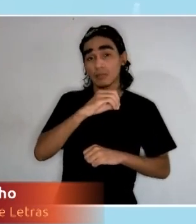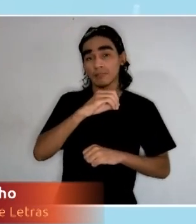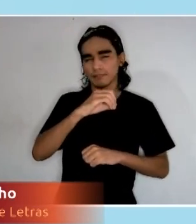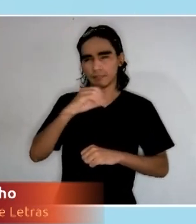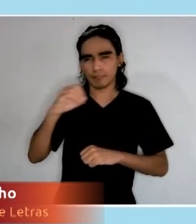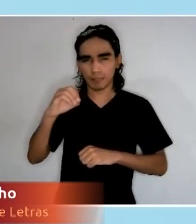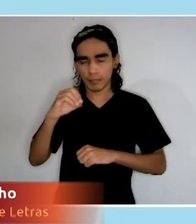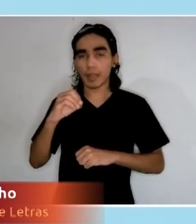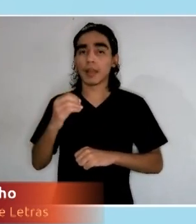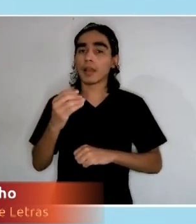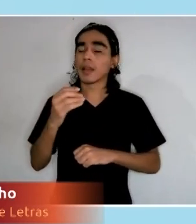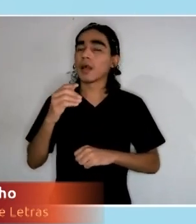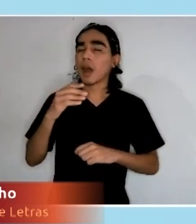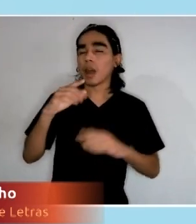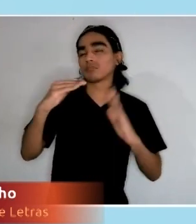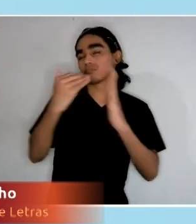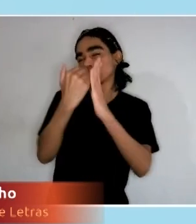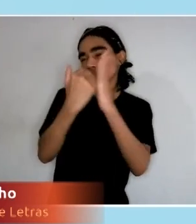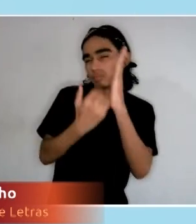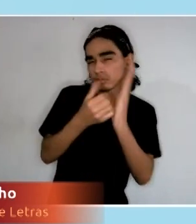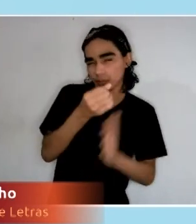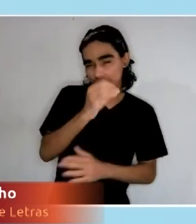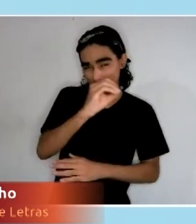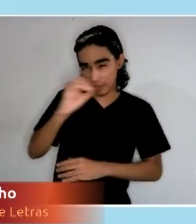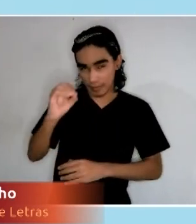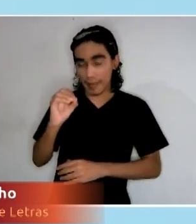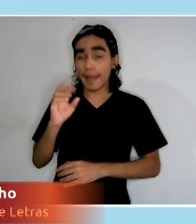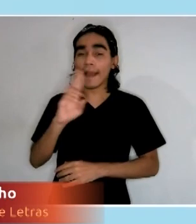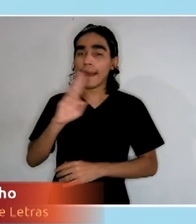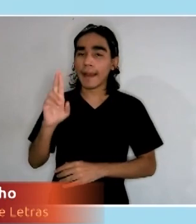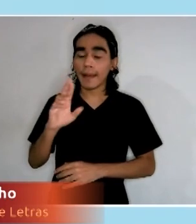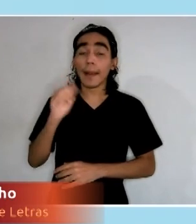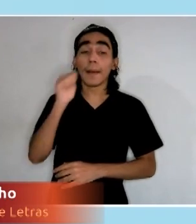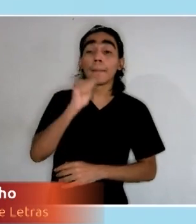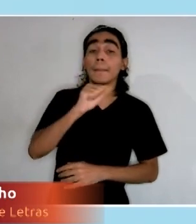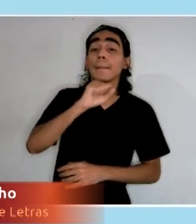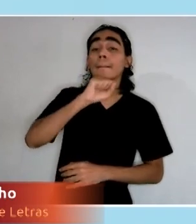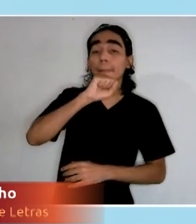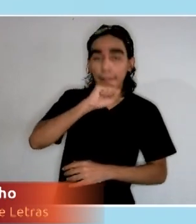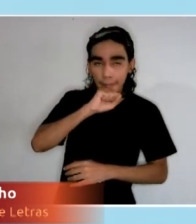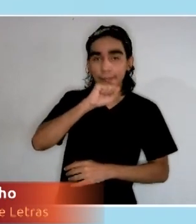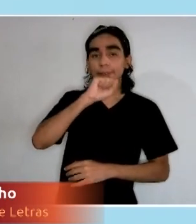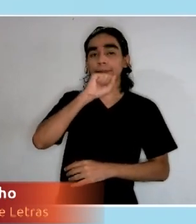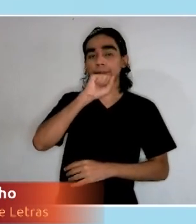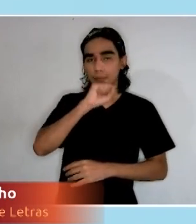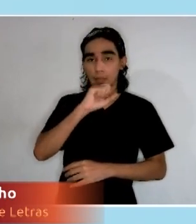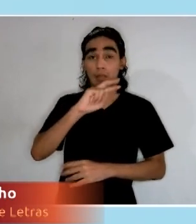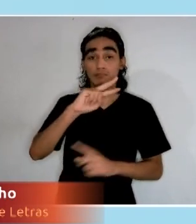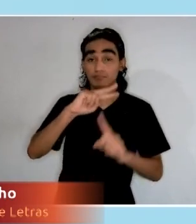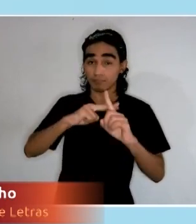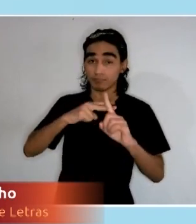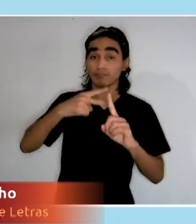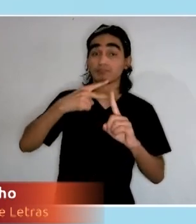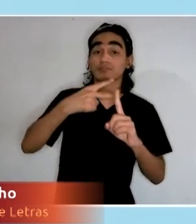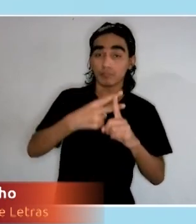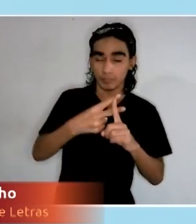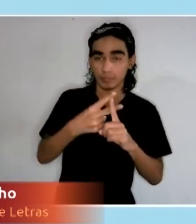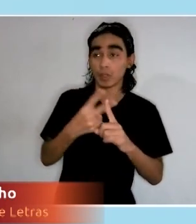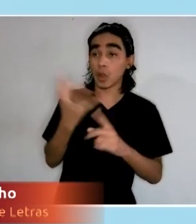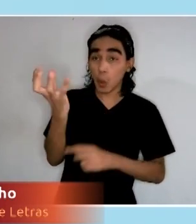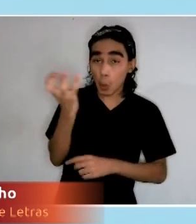ficando R$600. Mas como para mães o benefício era duplo, as mães que se beneficiaram